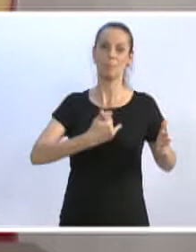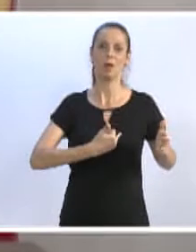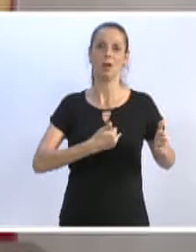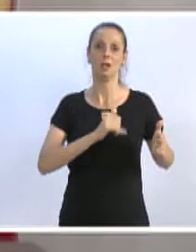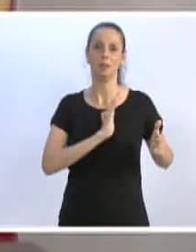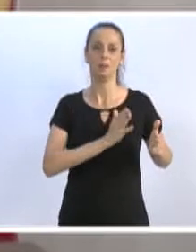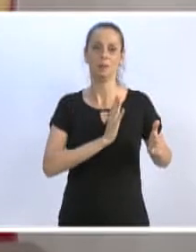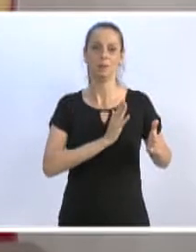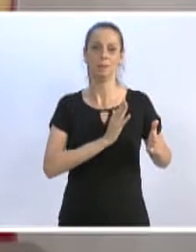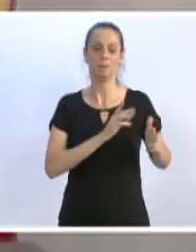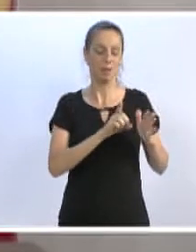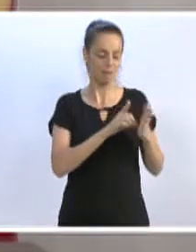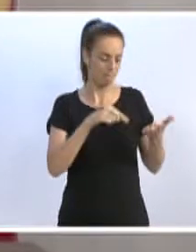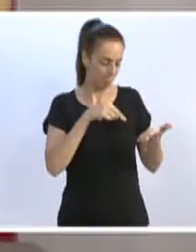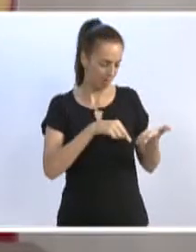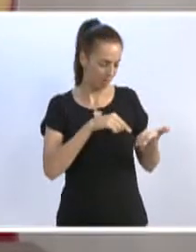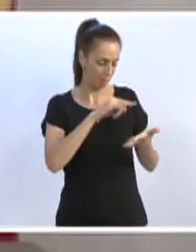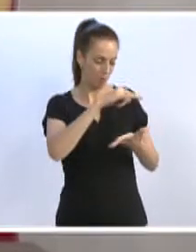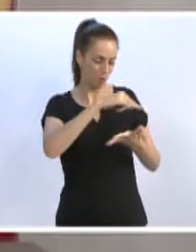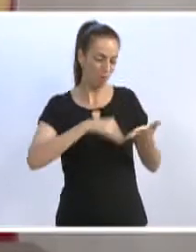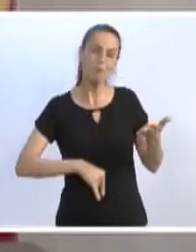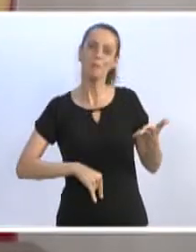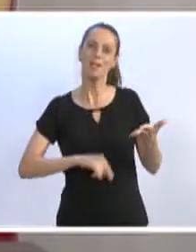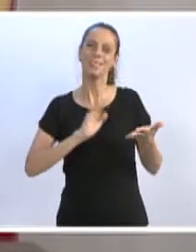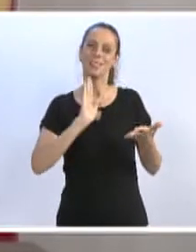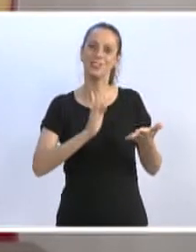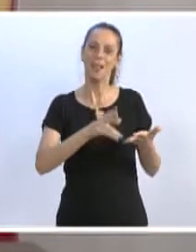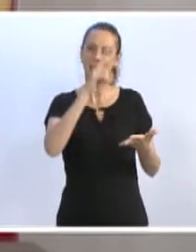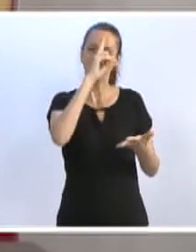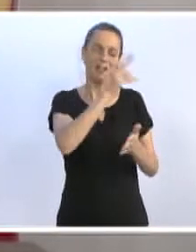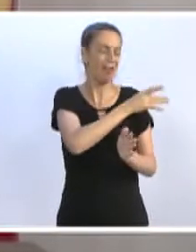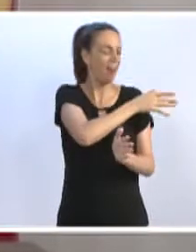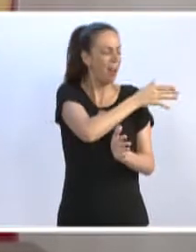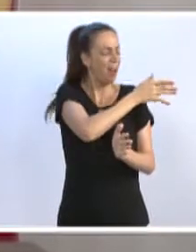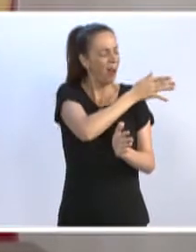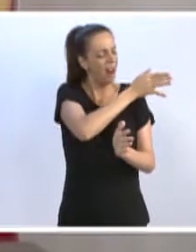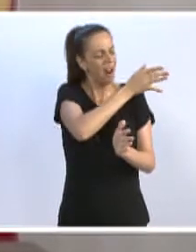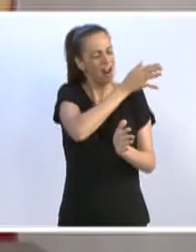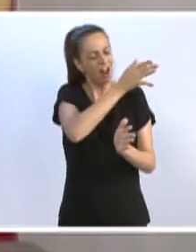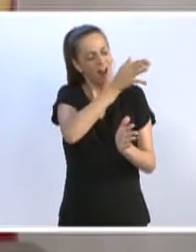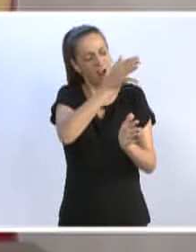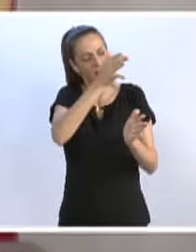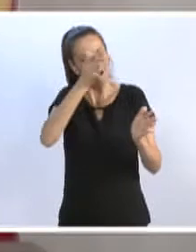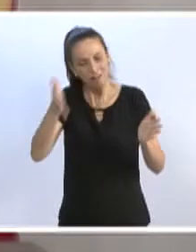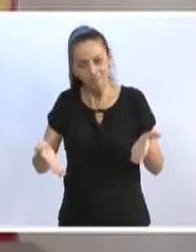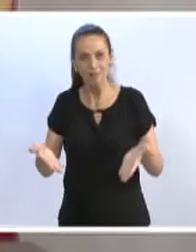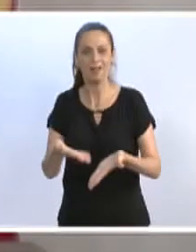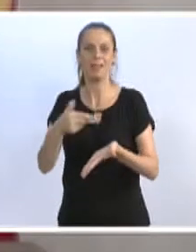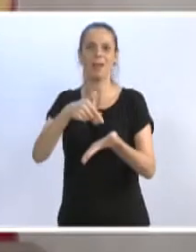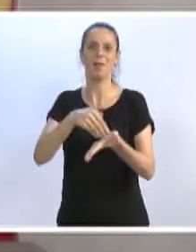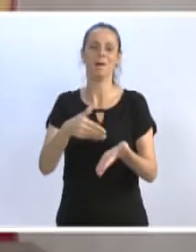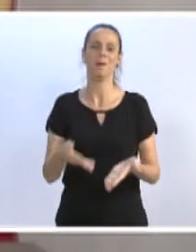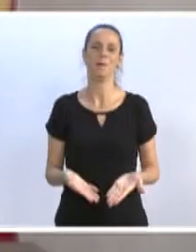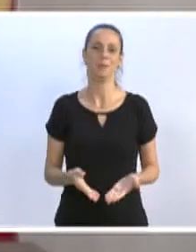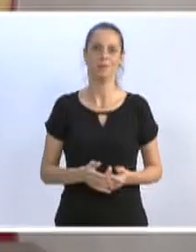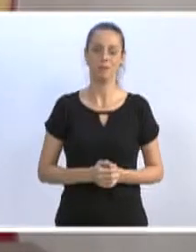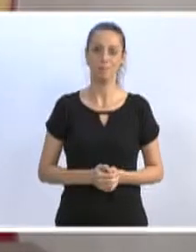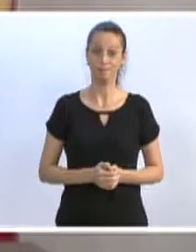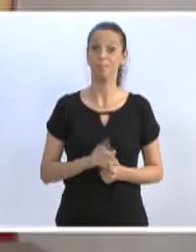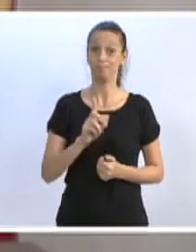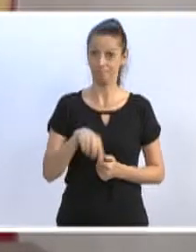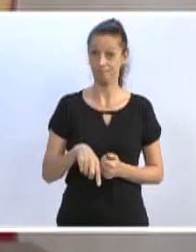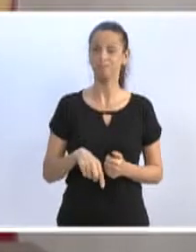nesse documento que vem atravessando a história, nesse documento que é o documento mais